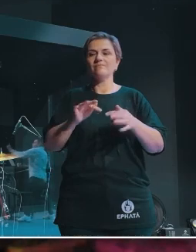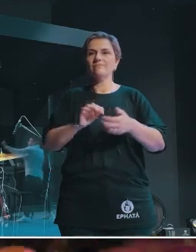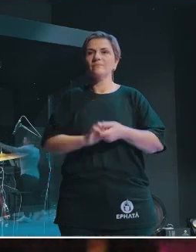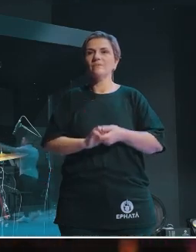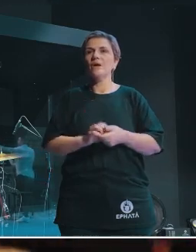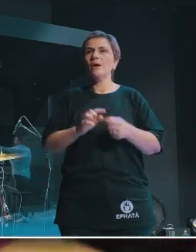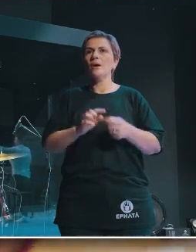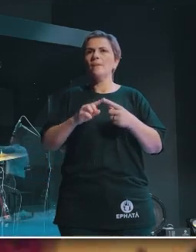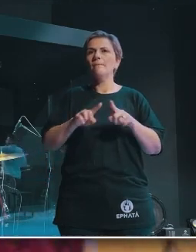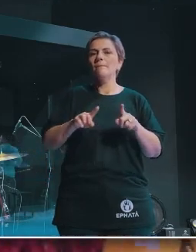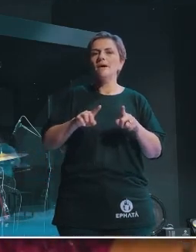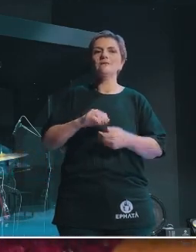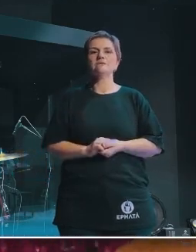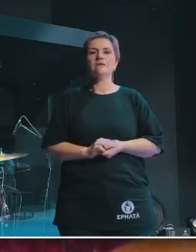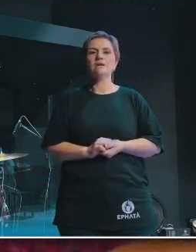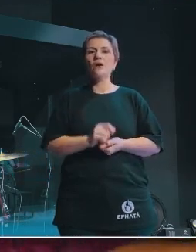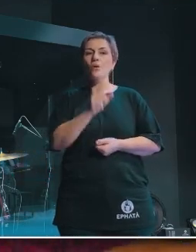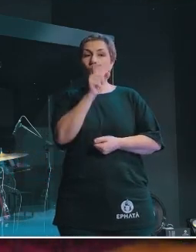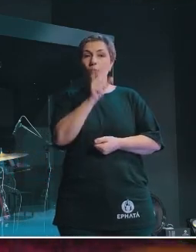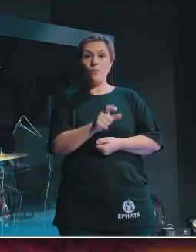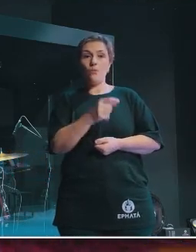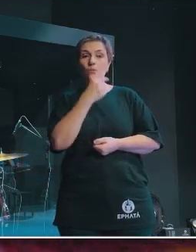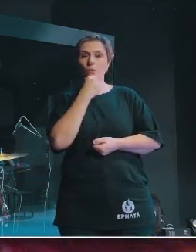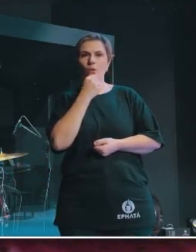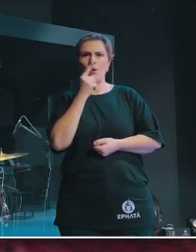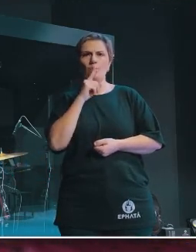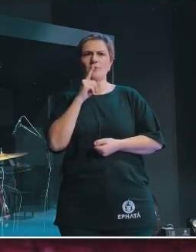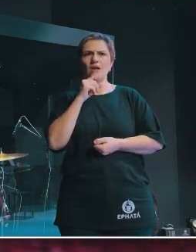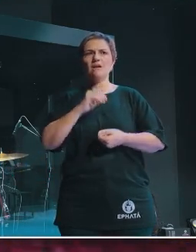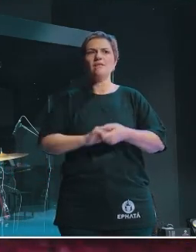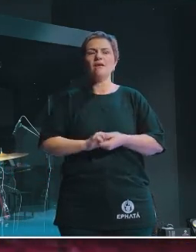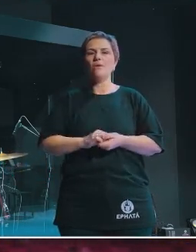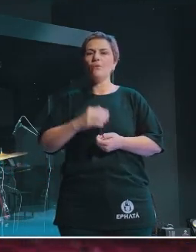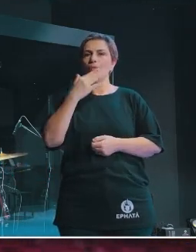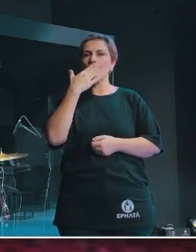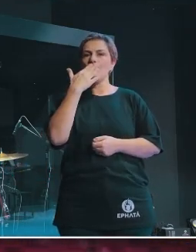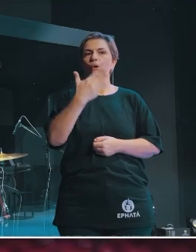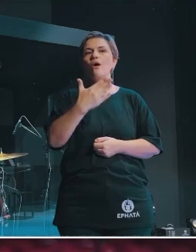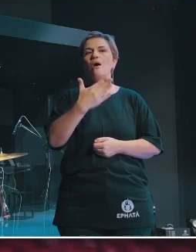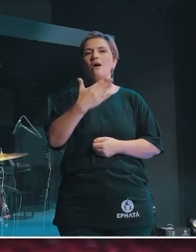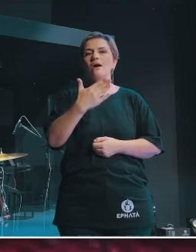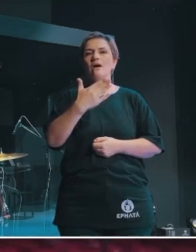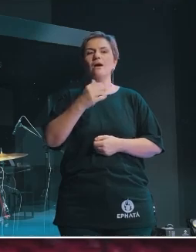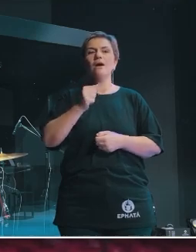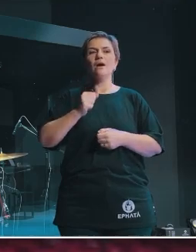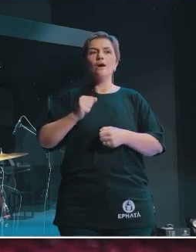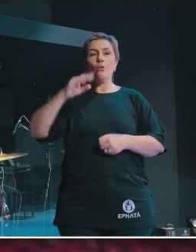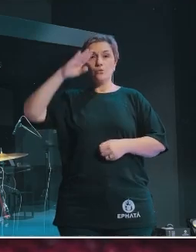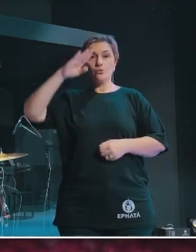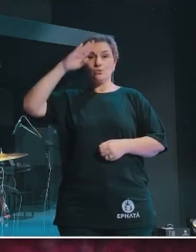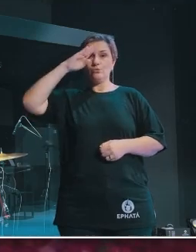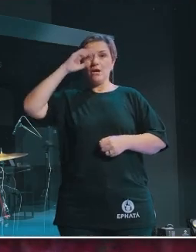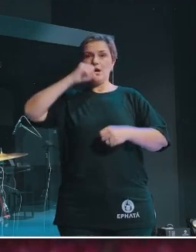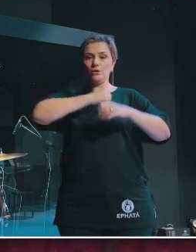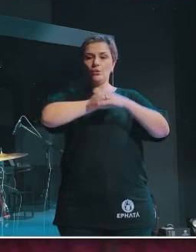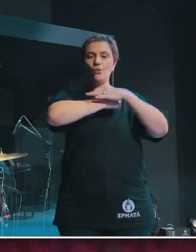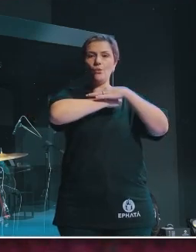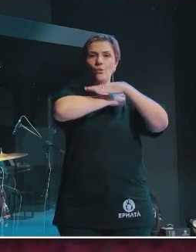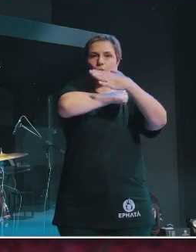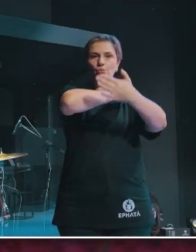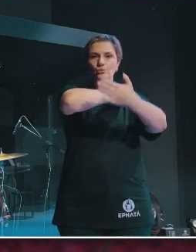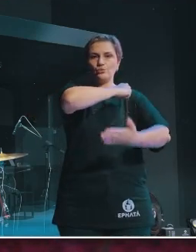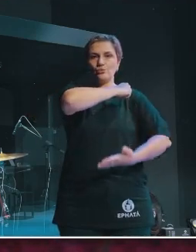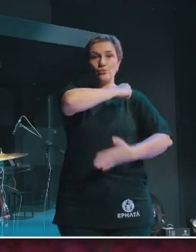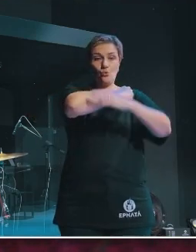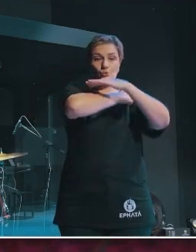Mas Josafá, ele não coloca os soldados com o escudo na mão. Ele não coloca